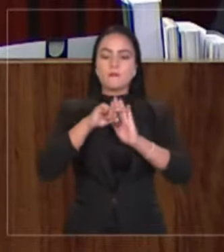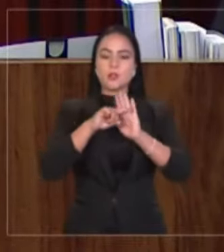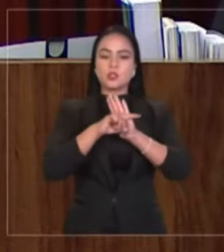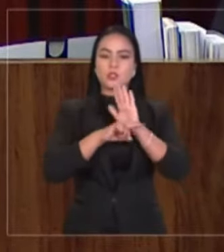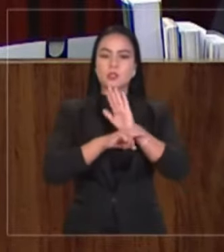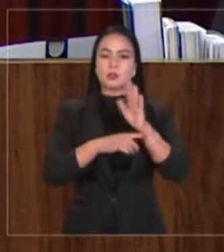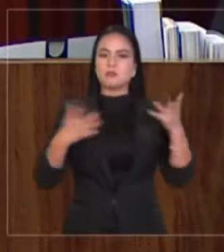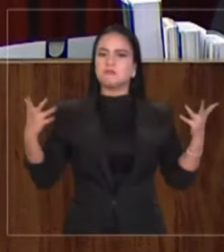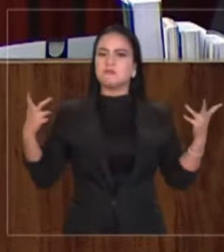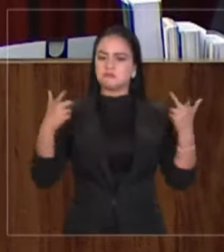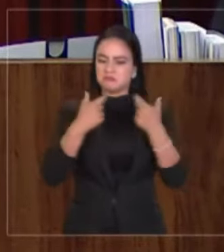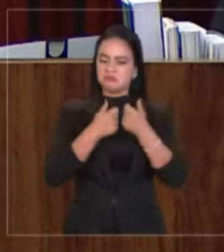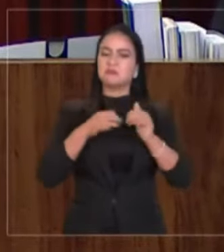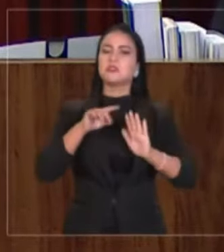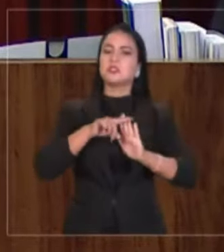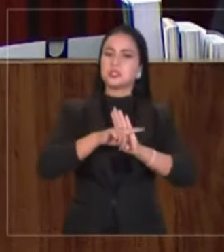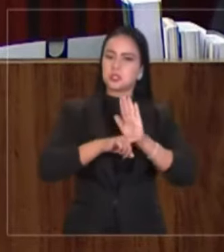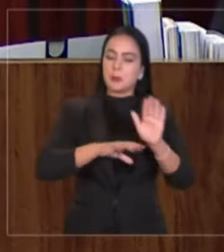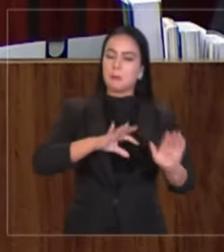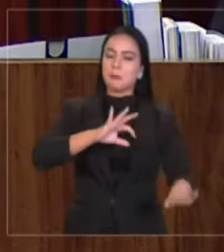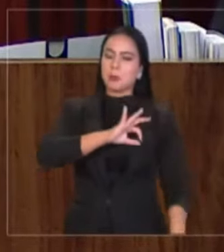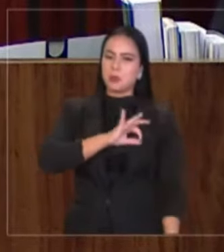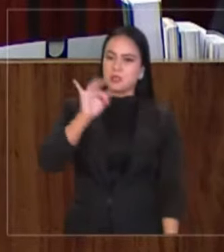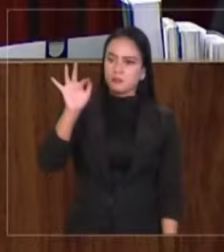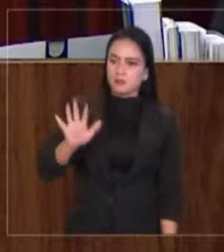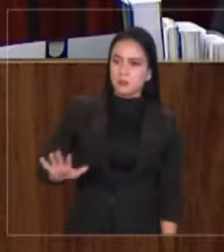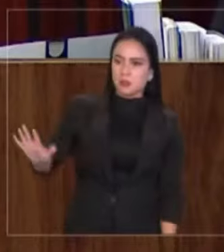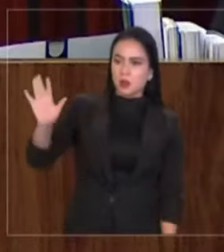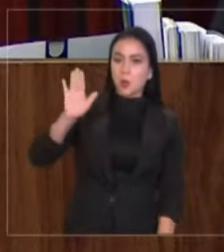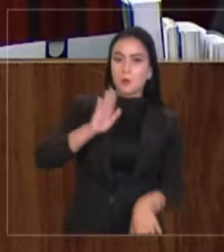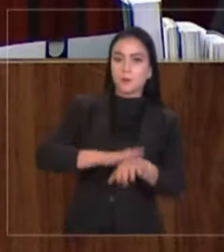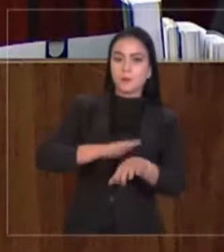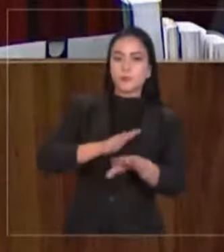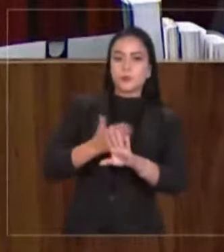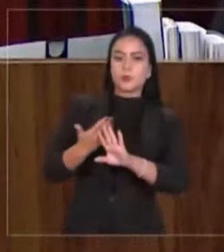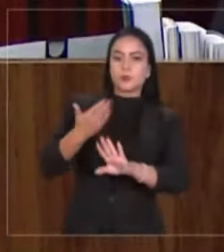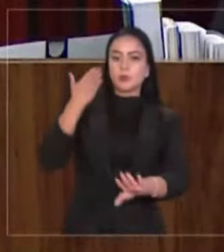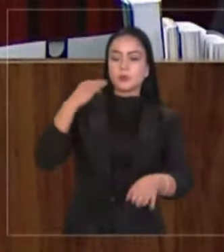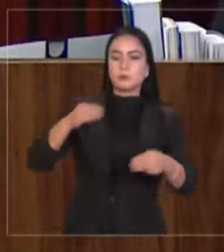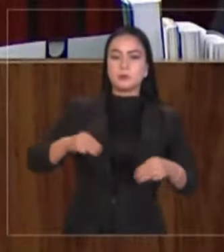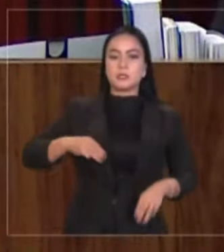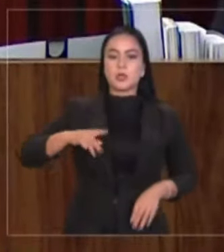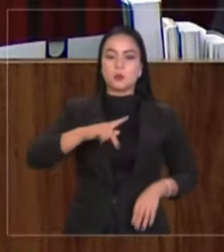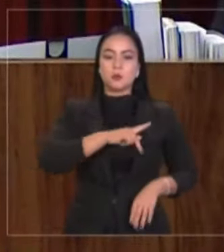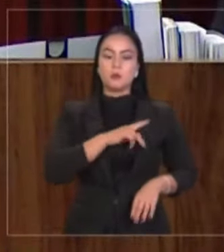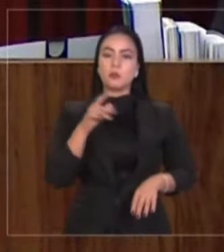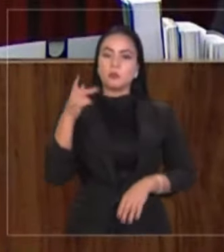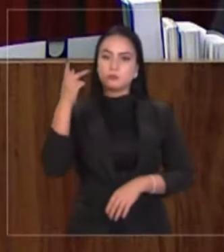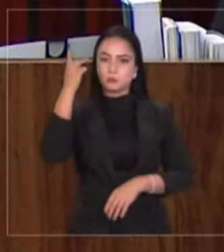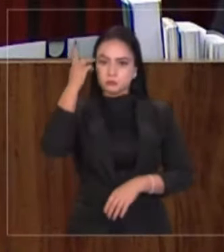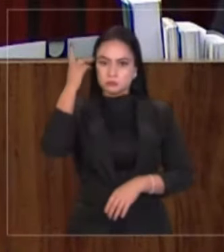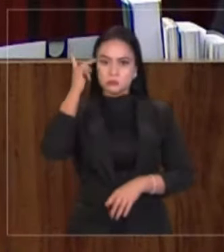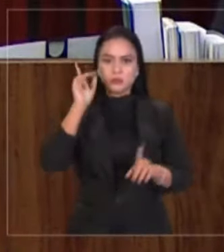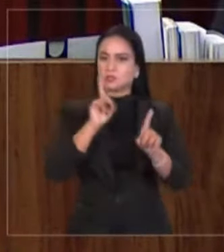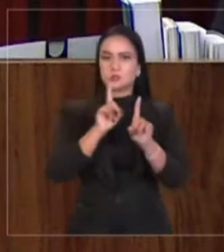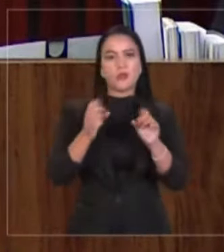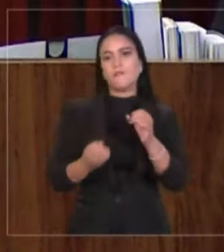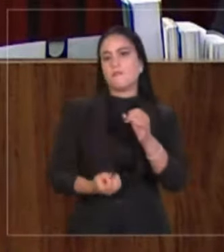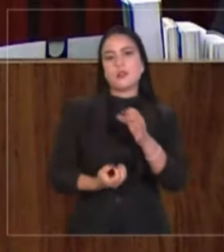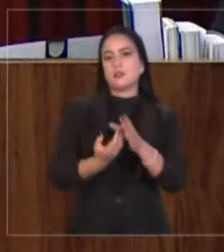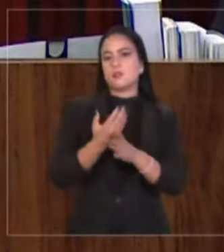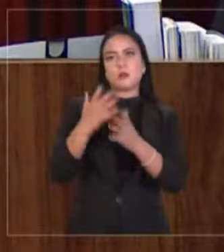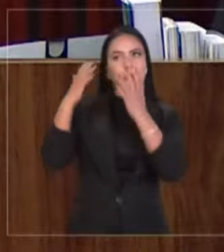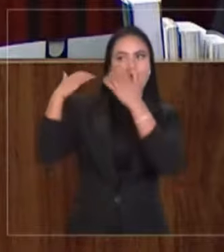belíssima investigação da polícia federal do gaeco do Ministério Público de São Paulo não era uma invenção da cabeça